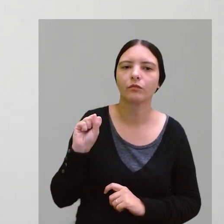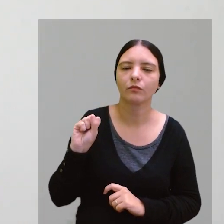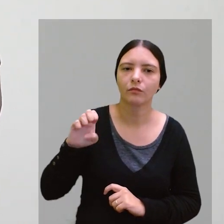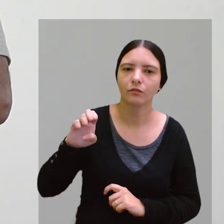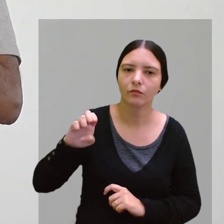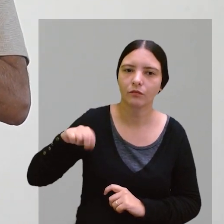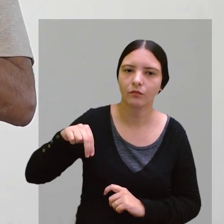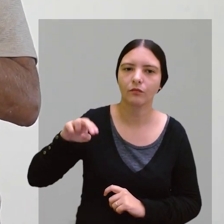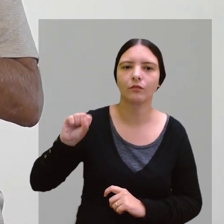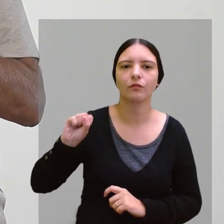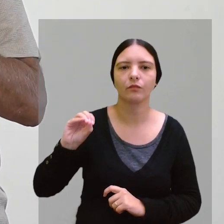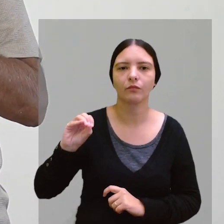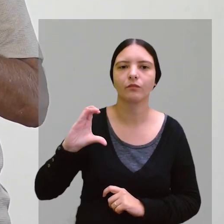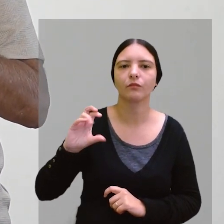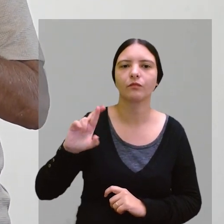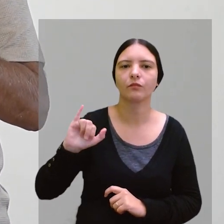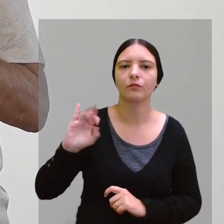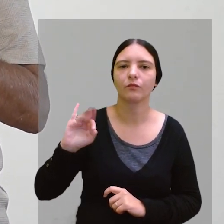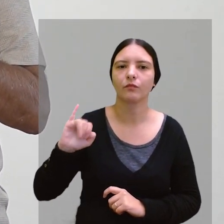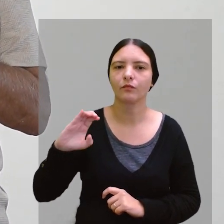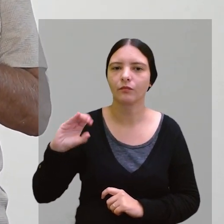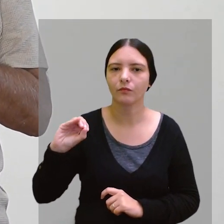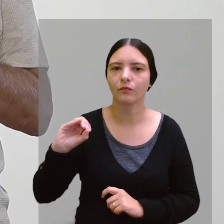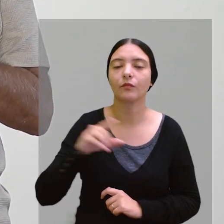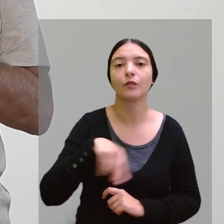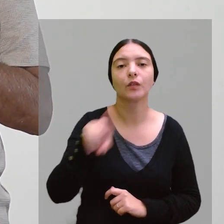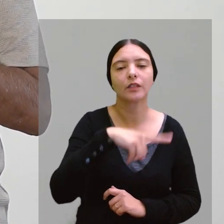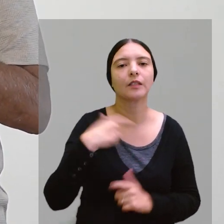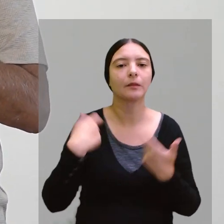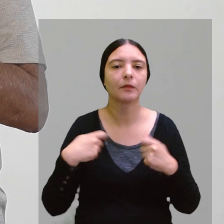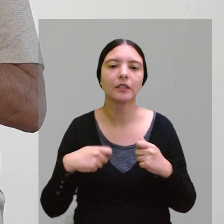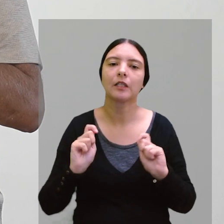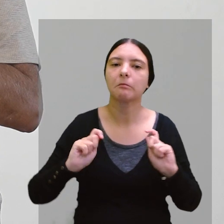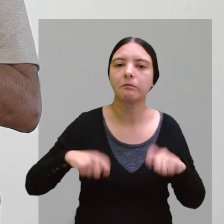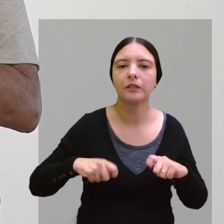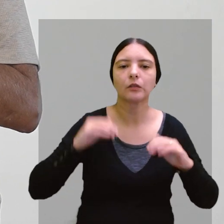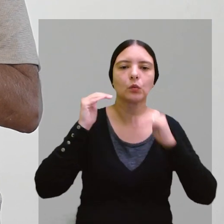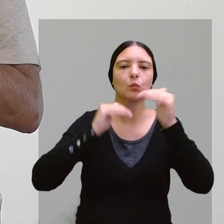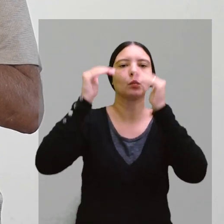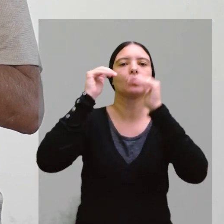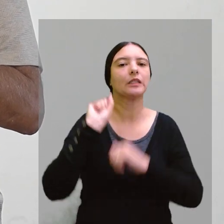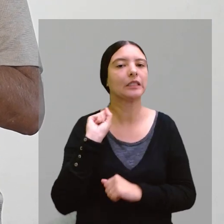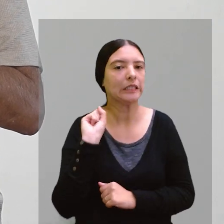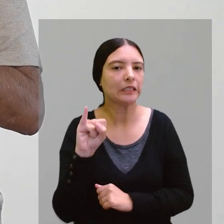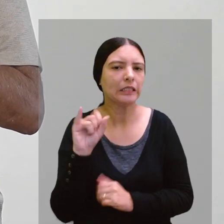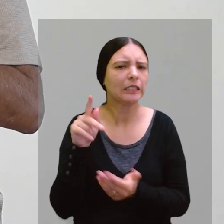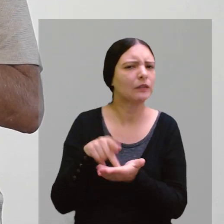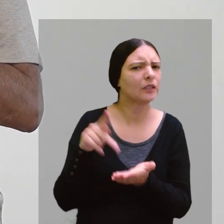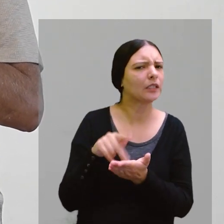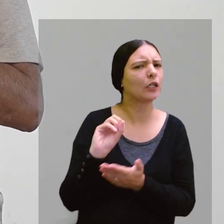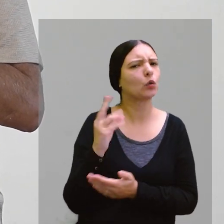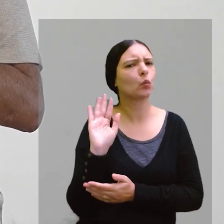Senso crítico é a capacidade que você deve desenvolver para saber se uma coisa é verdade ou é